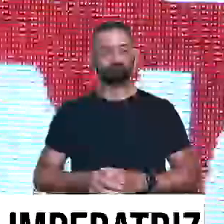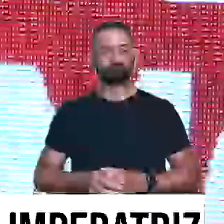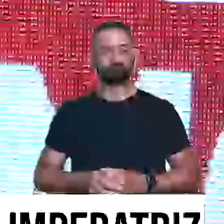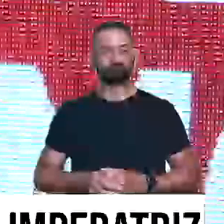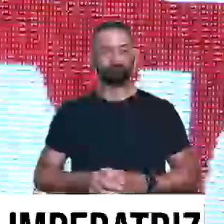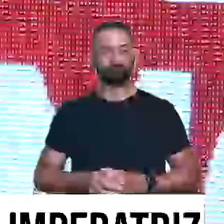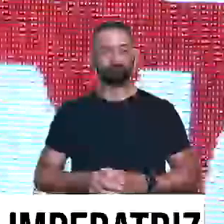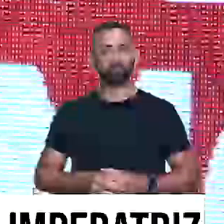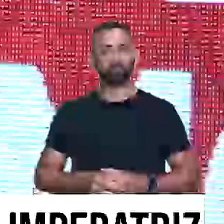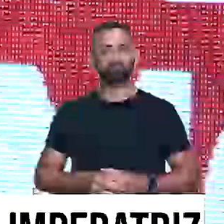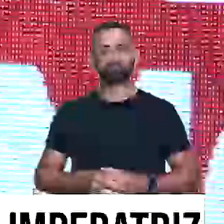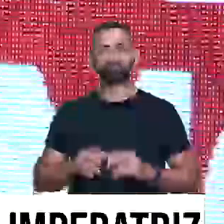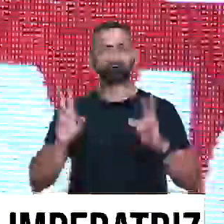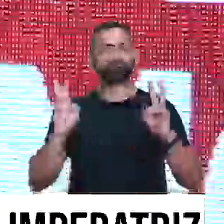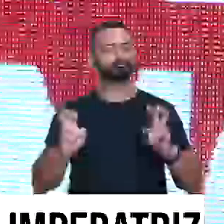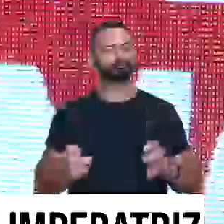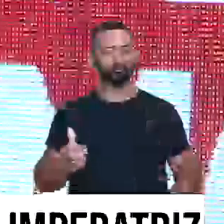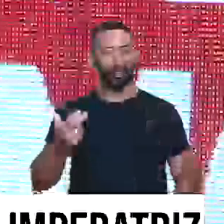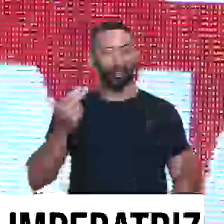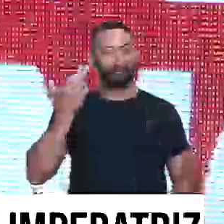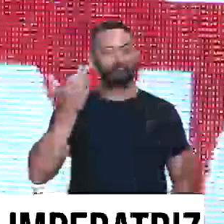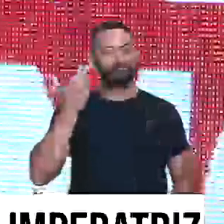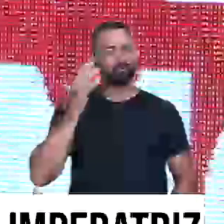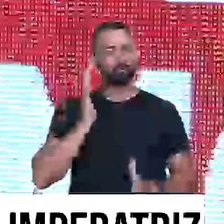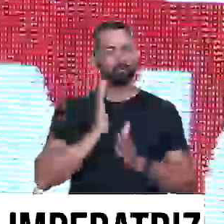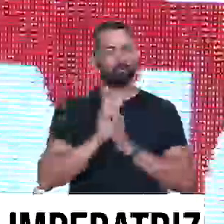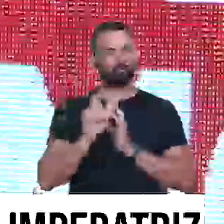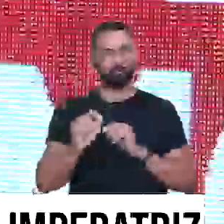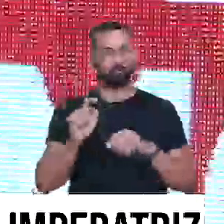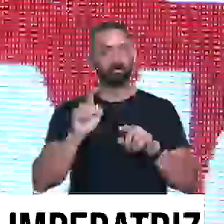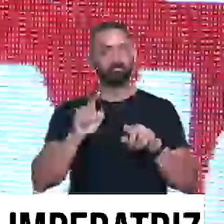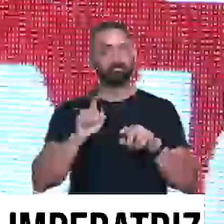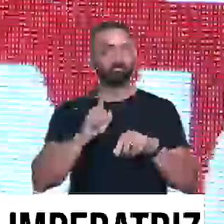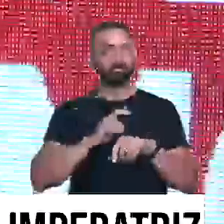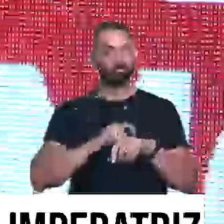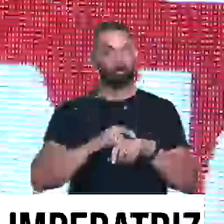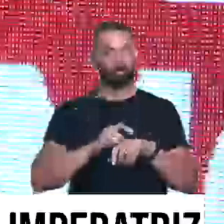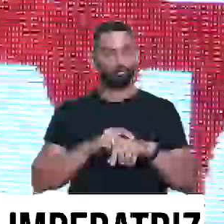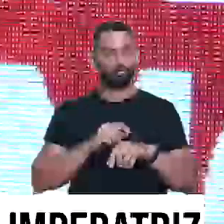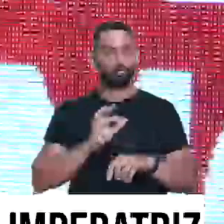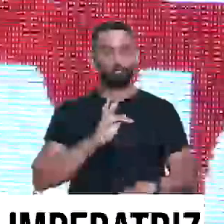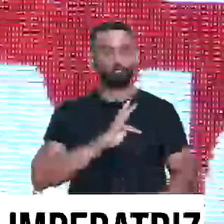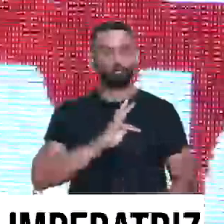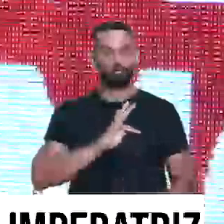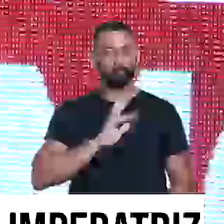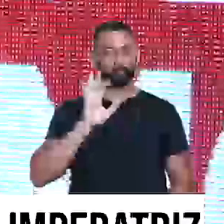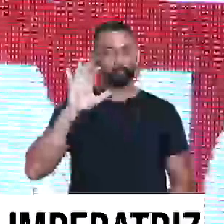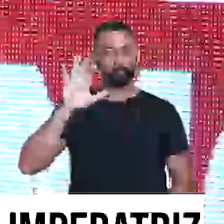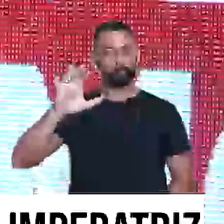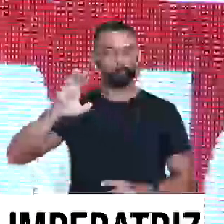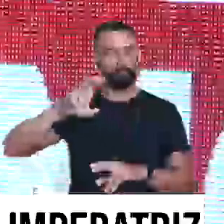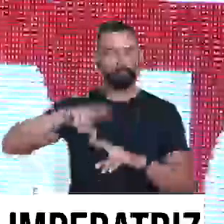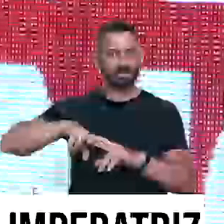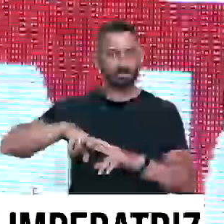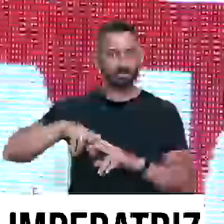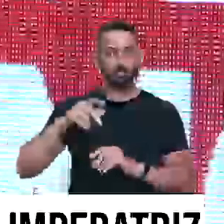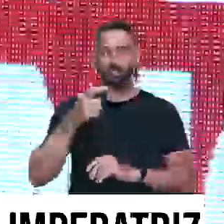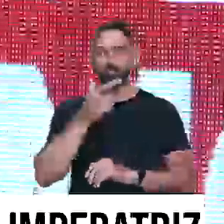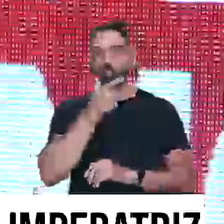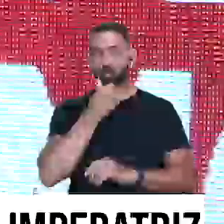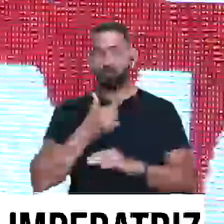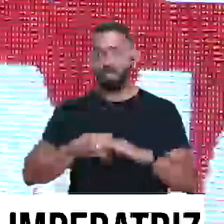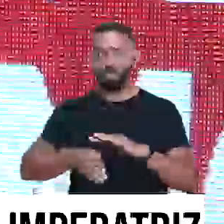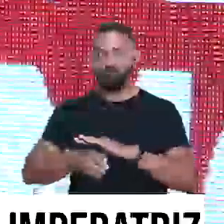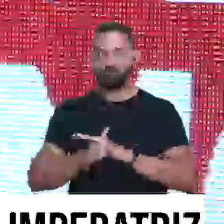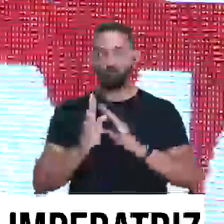aí para você inclusive gente falando em assaltante em fugitivo agora a pouco A polícia prendeu um rapaz aqui em Imperatriz que